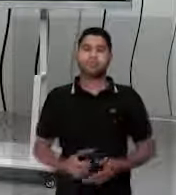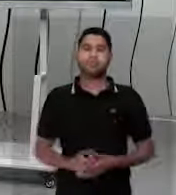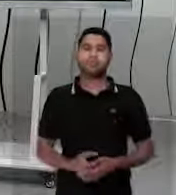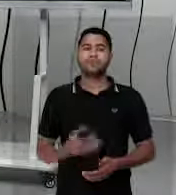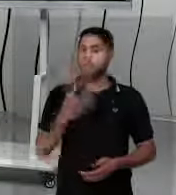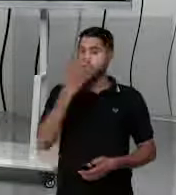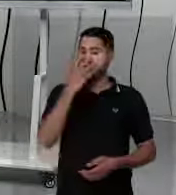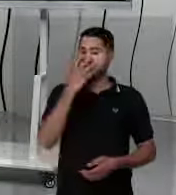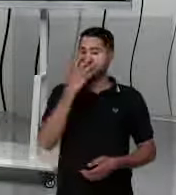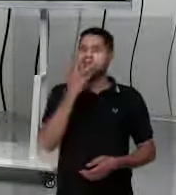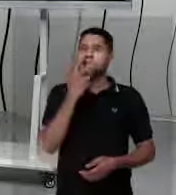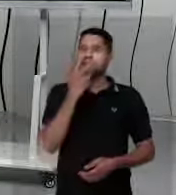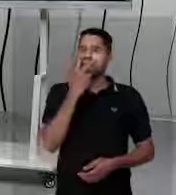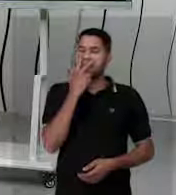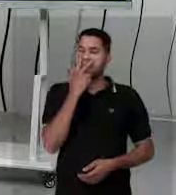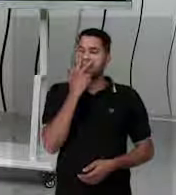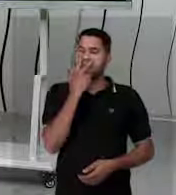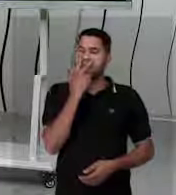como reservatório